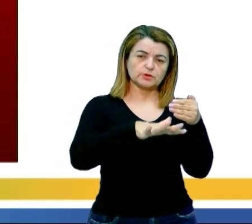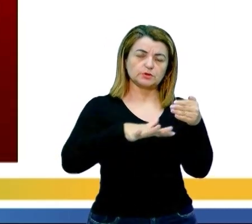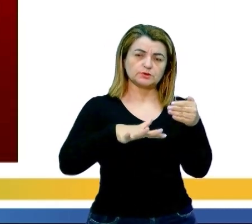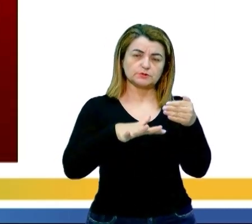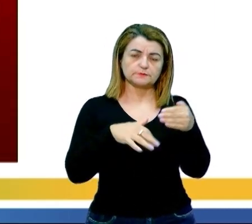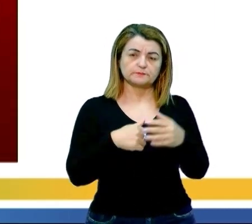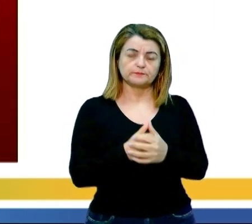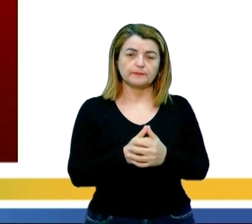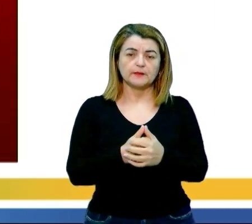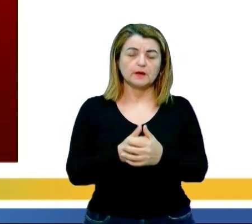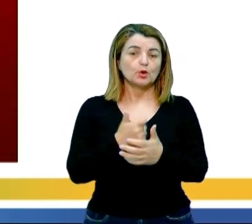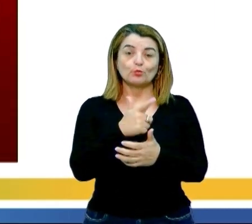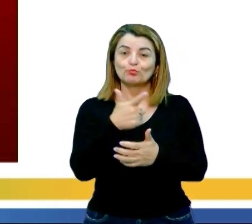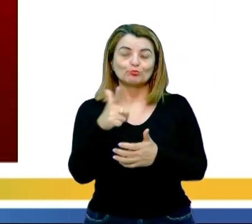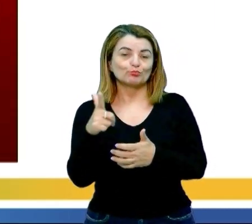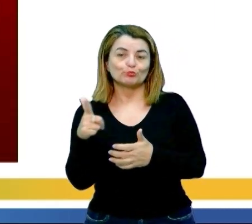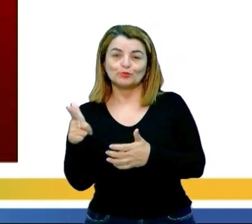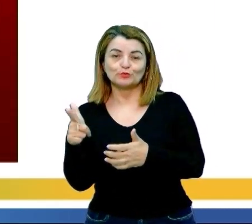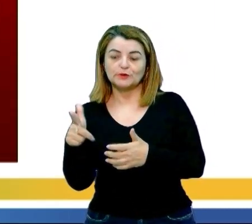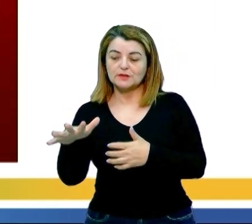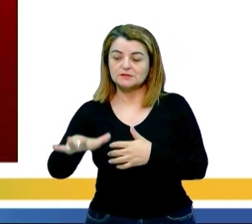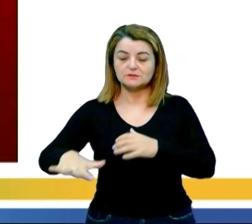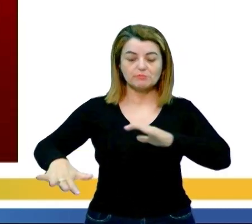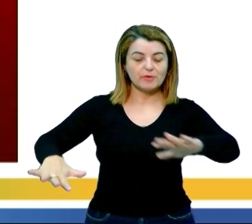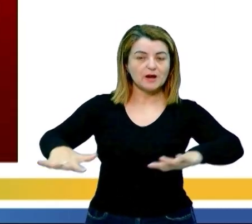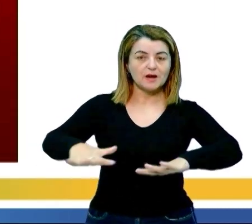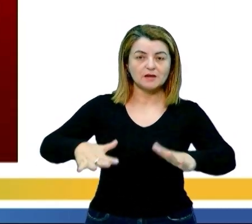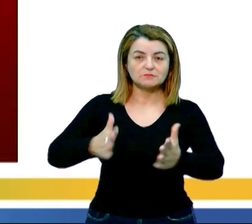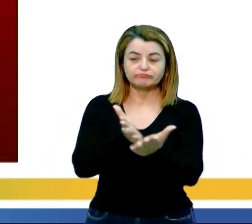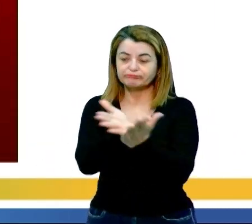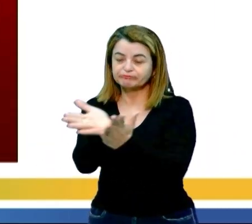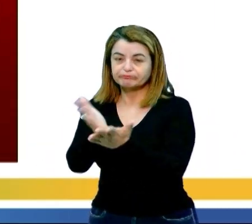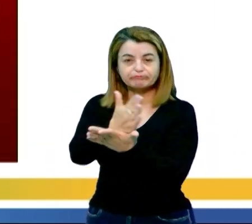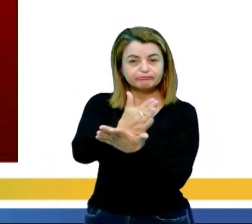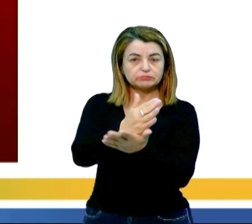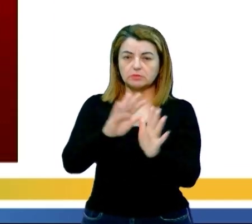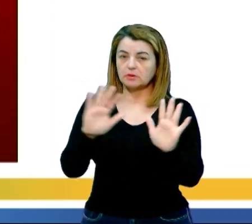ocorrendo. Então, a gente não tem muito espaços para desvios. É